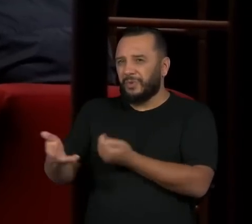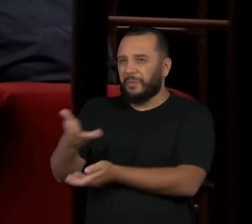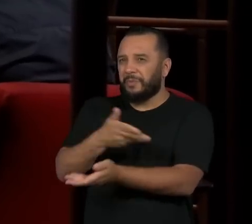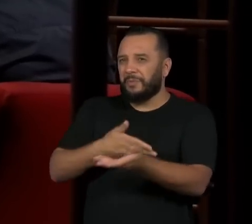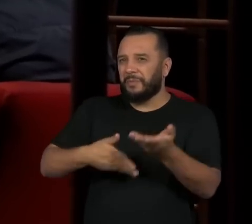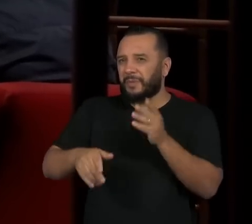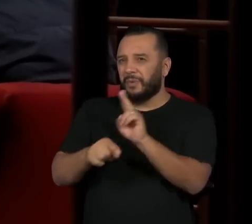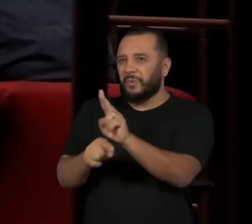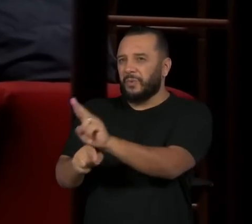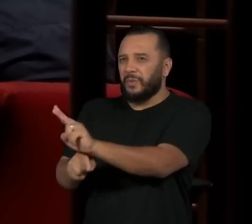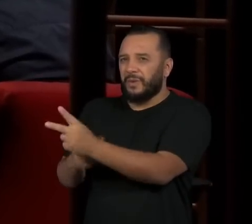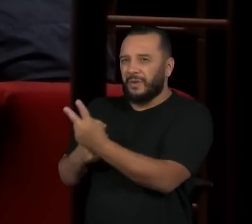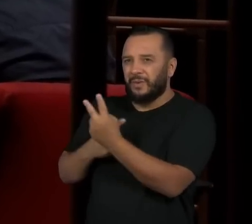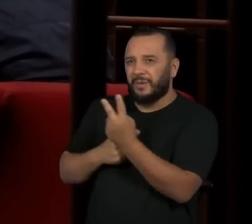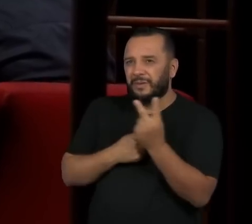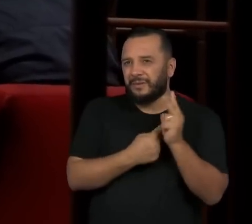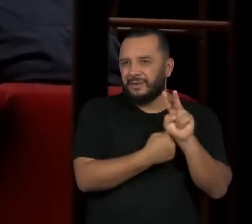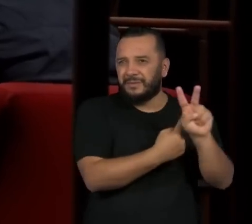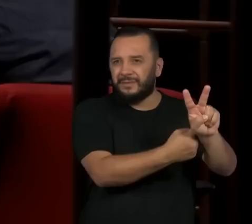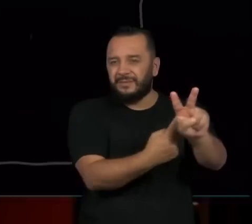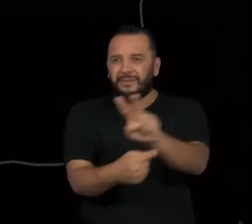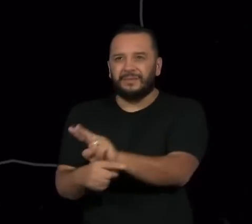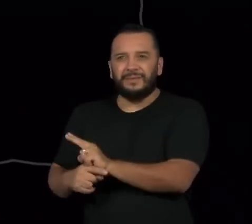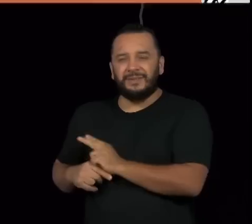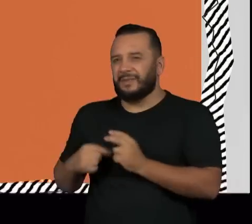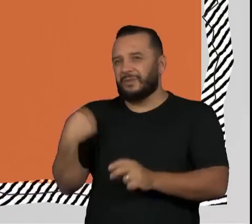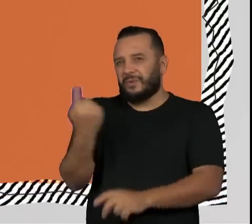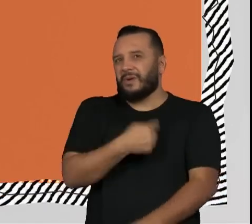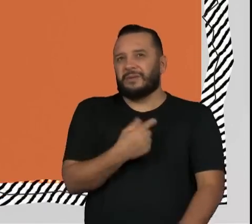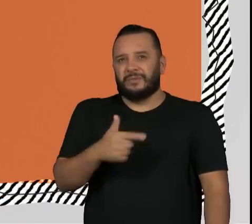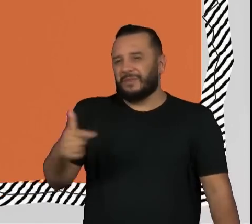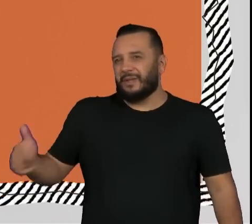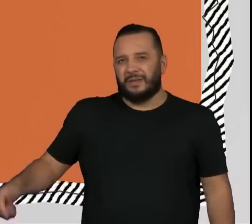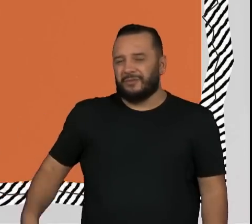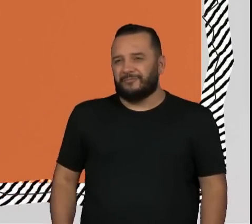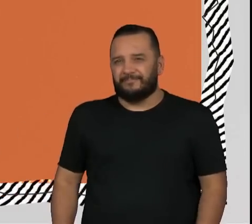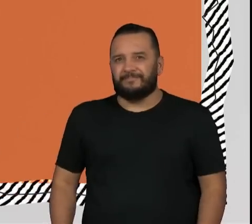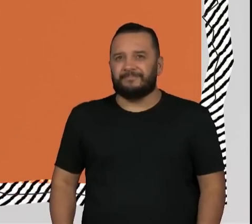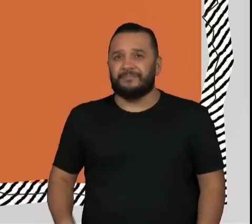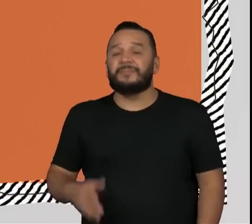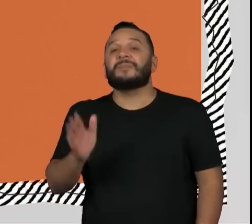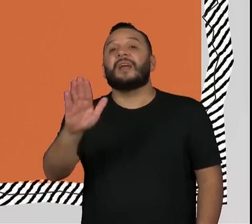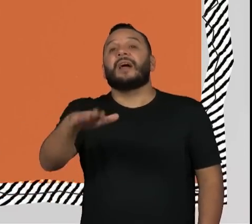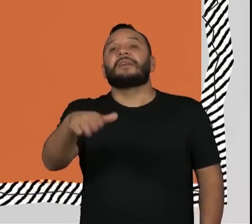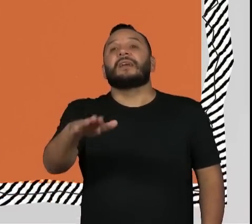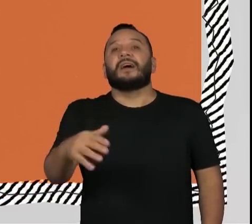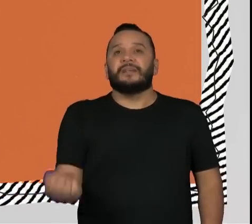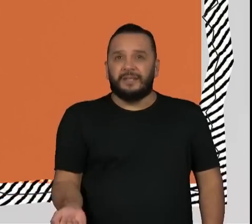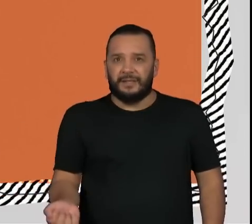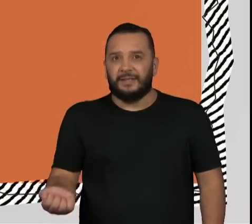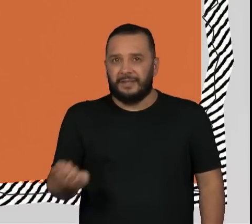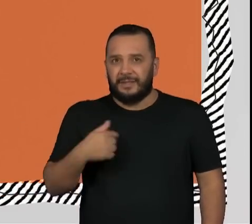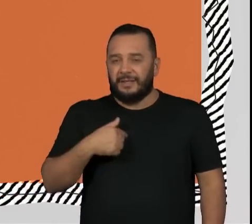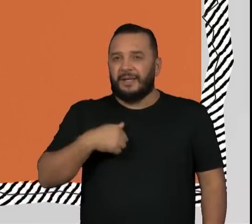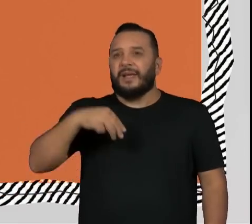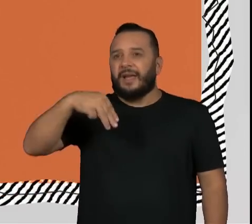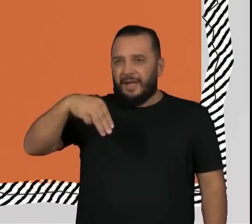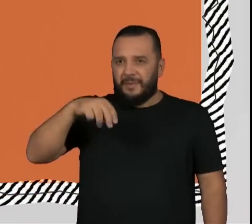do outro que a gente não tem. Aí, gente, é o